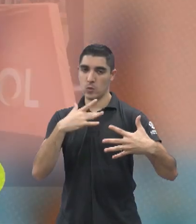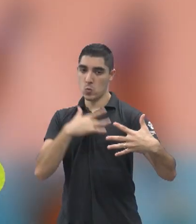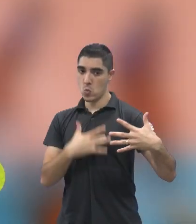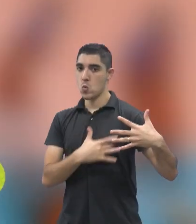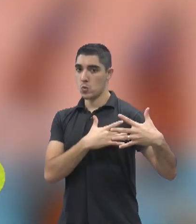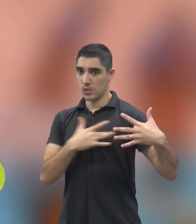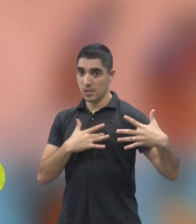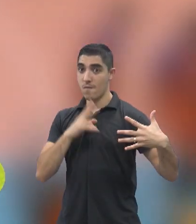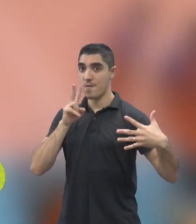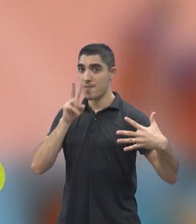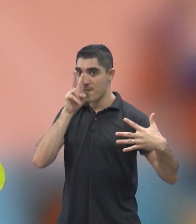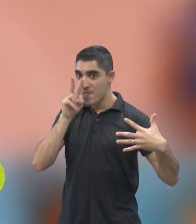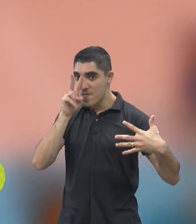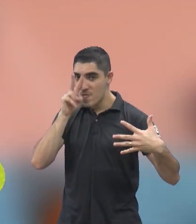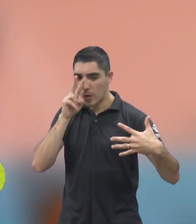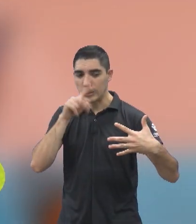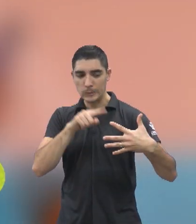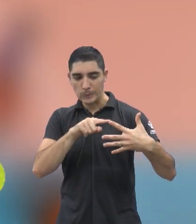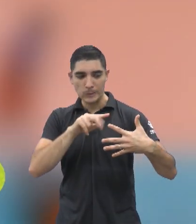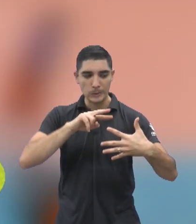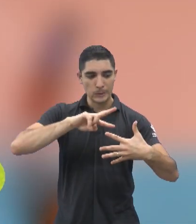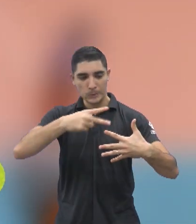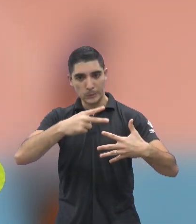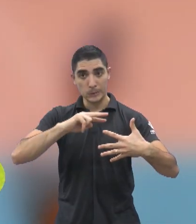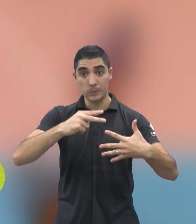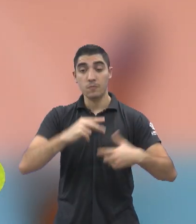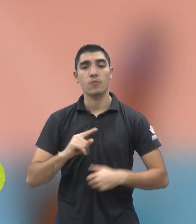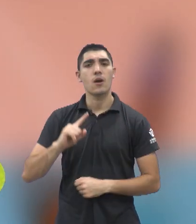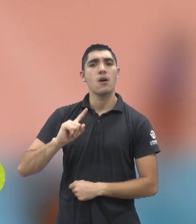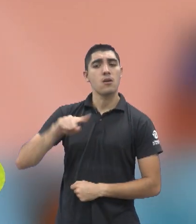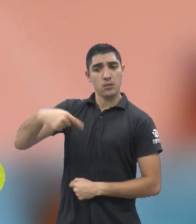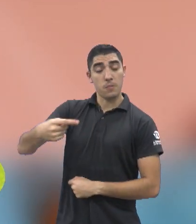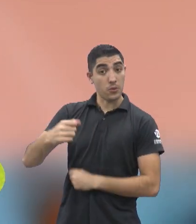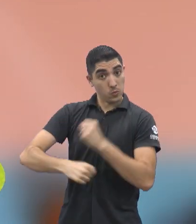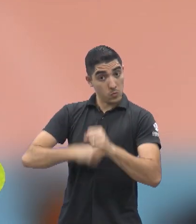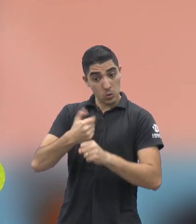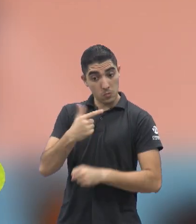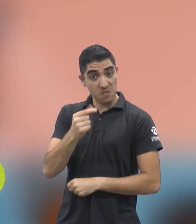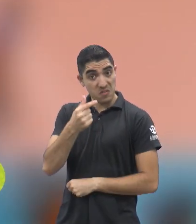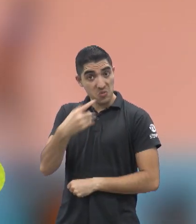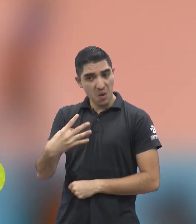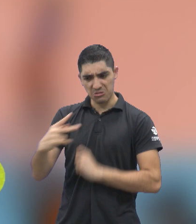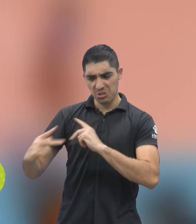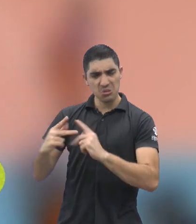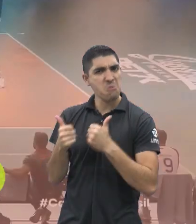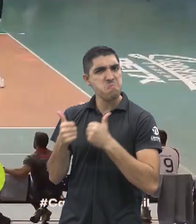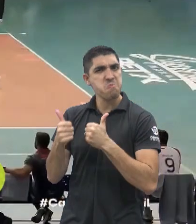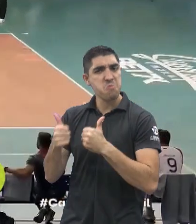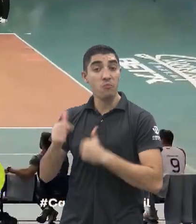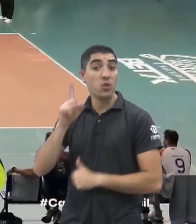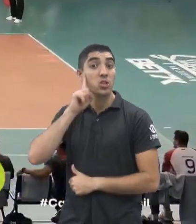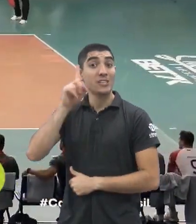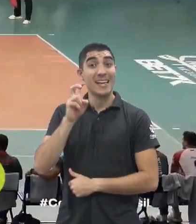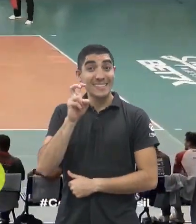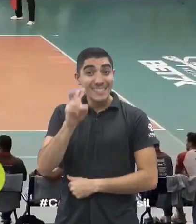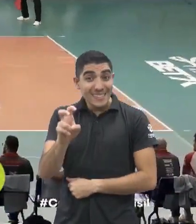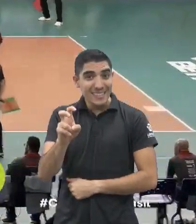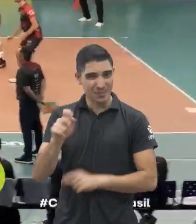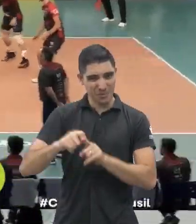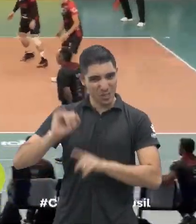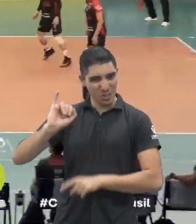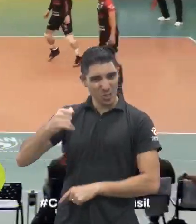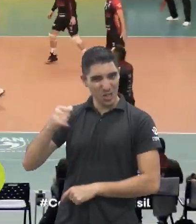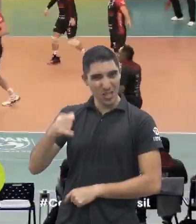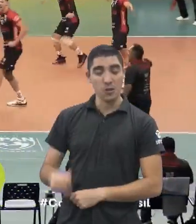Cruzeiro. Em 2024, o São José começou com a mão direita. Logo no dia 5 de janeiro, os comandados de